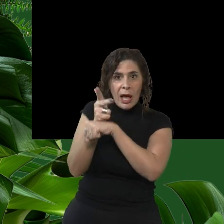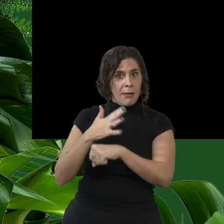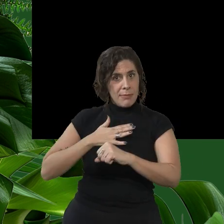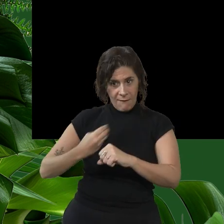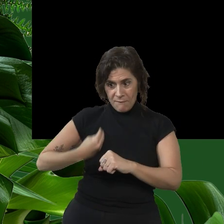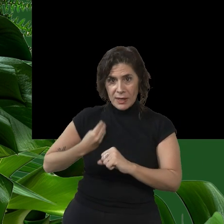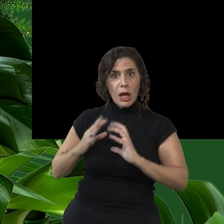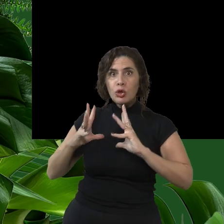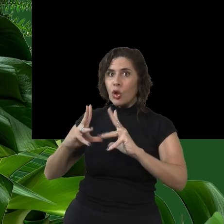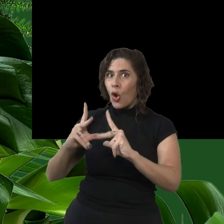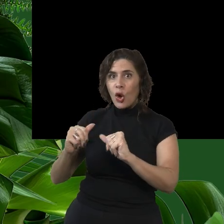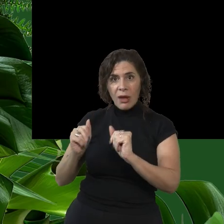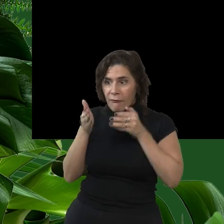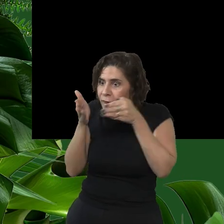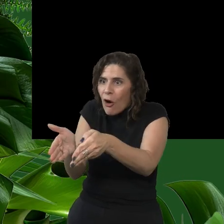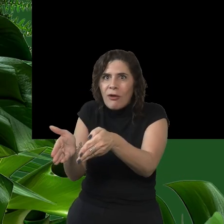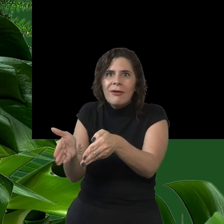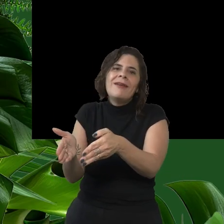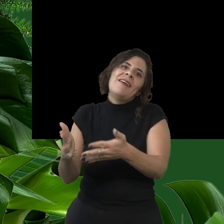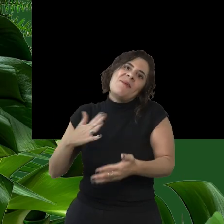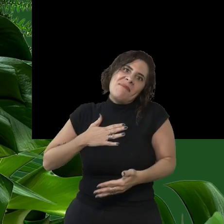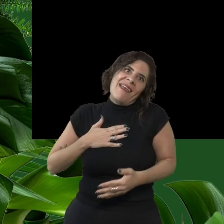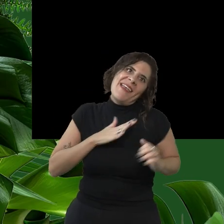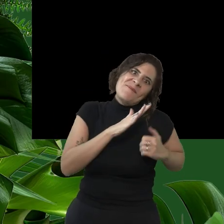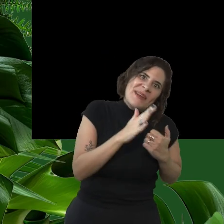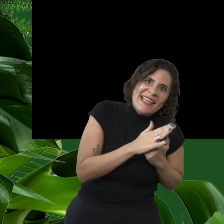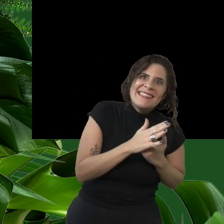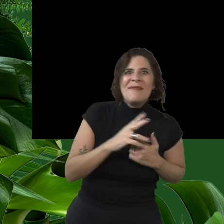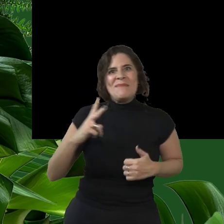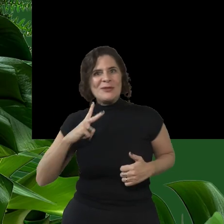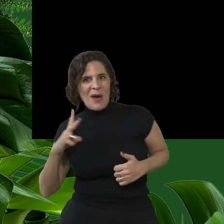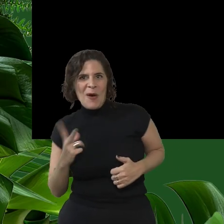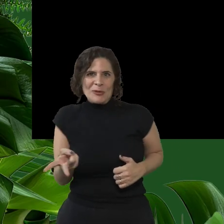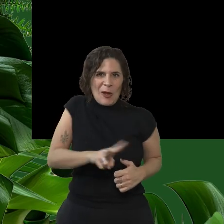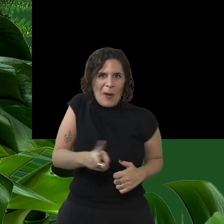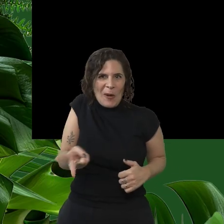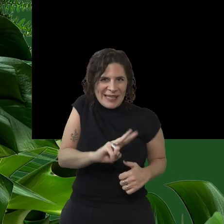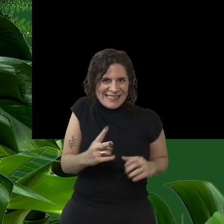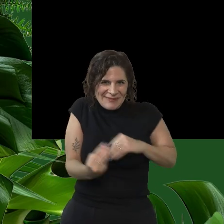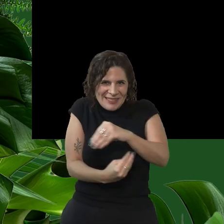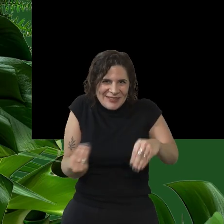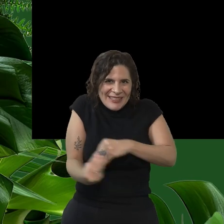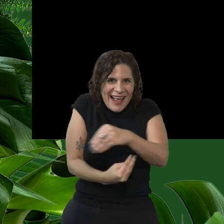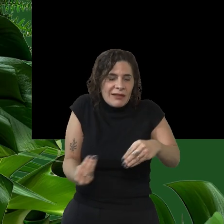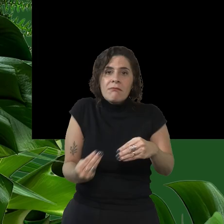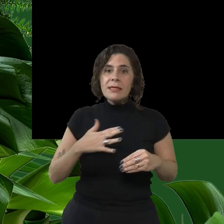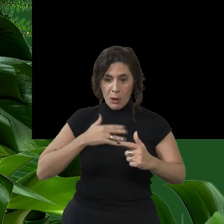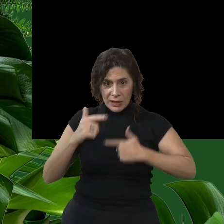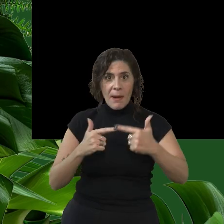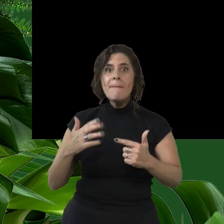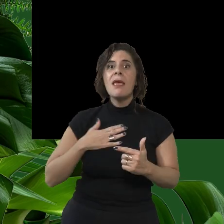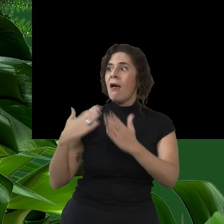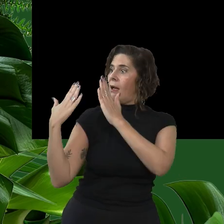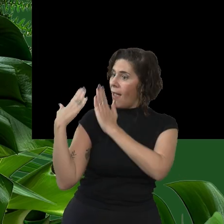como dizem, o CNPJ e a pessoa física está cada vez mais misturado, né? Eu trabalho com o que é a minha missão de vida. Então, eu